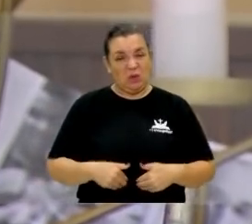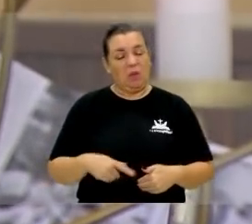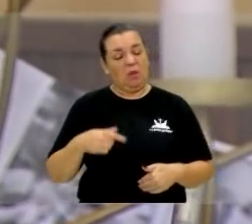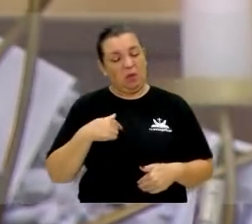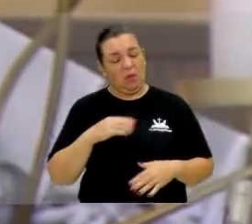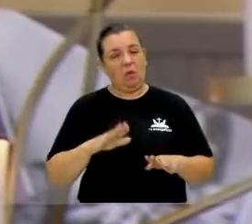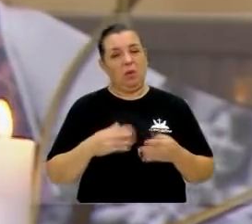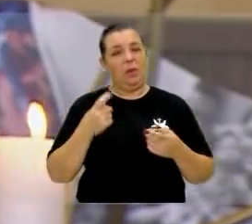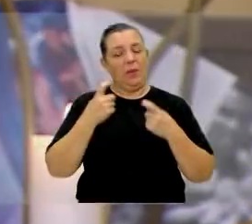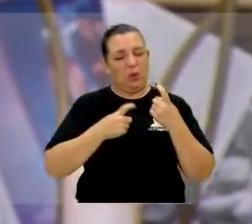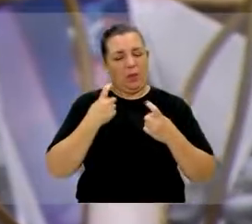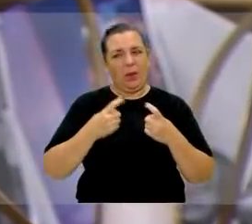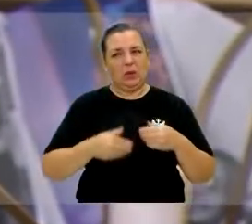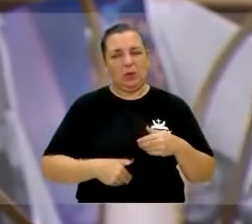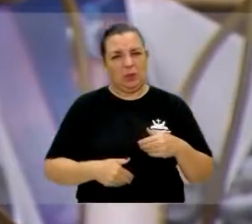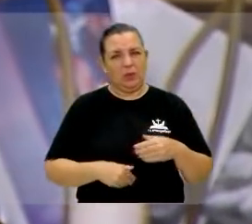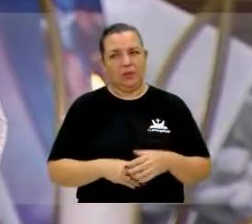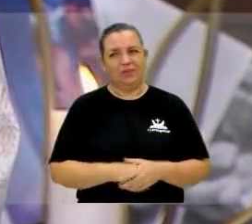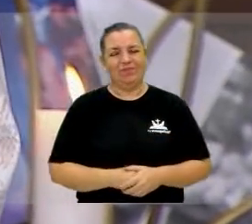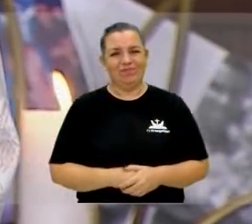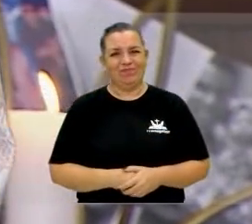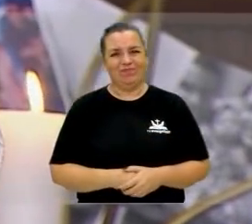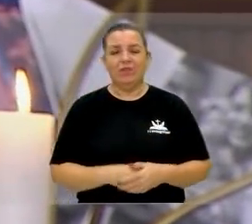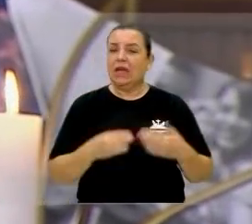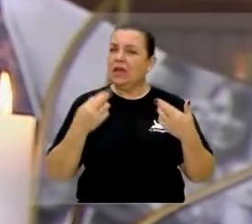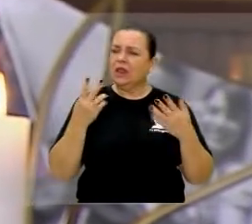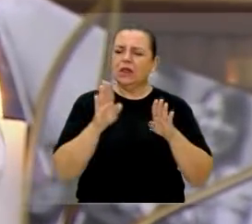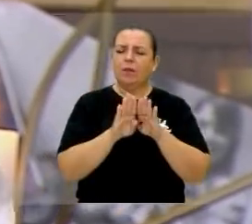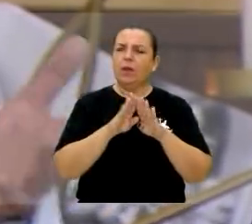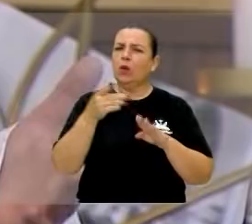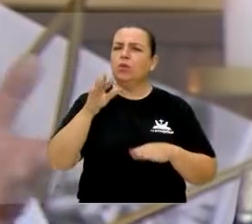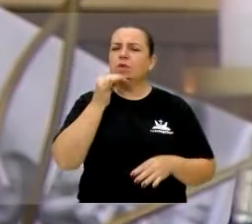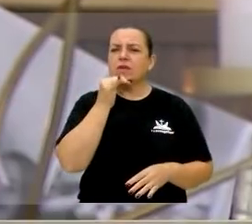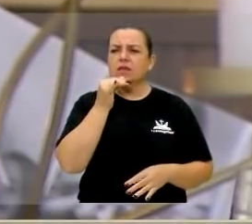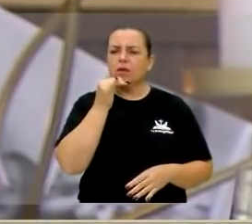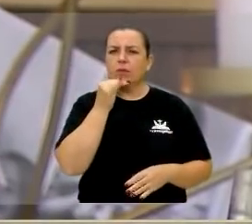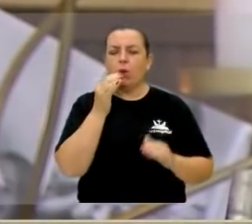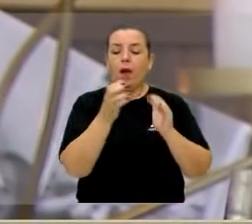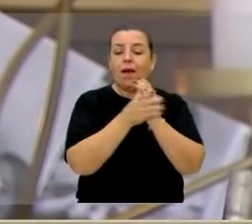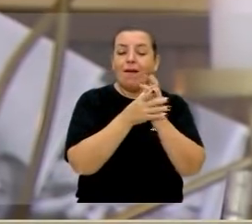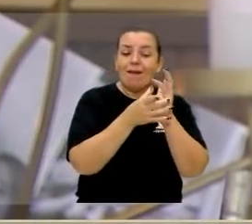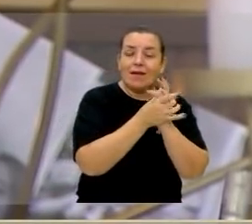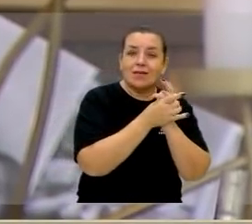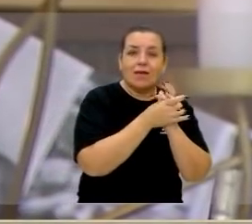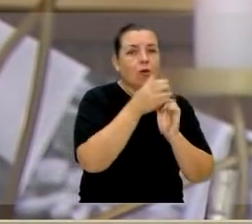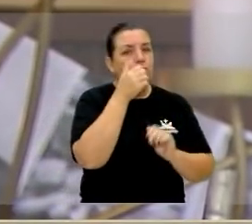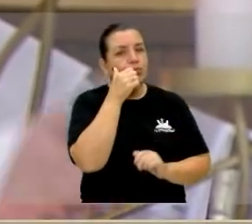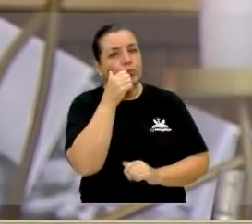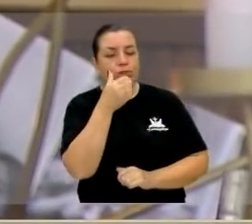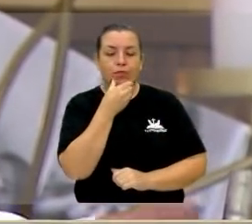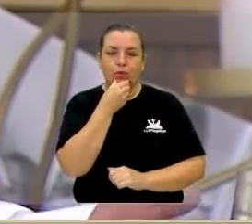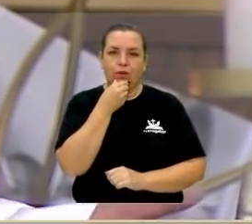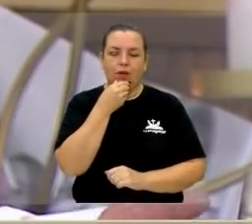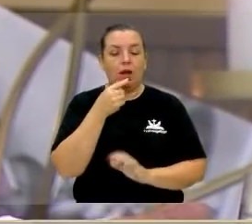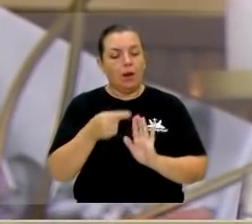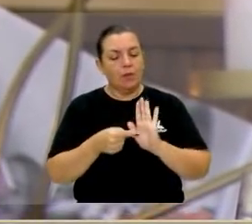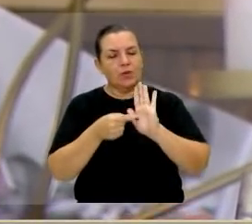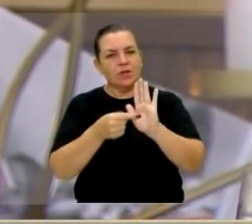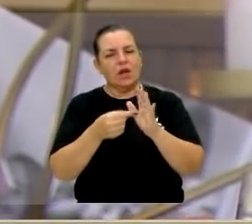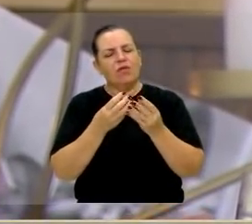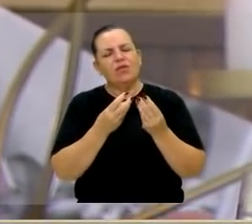Você entendeu o que é confiança? Não é um casal, não é isso? Mostrar sua fragilidade. A amizade, não é